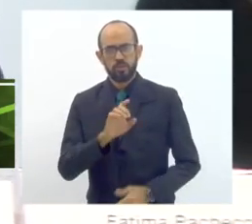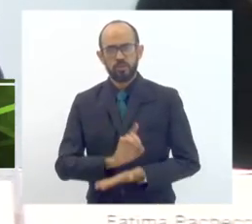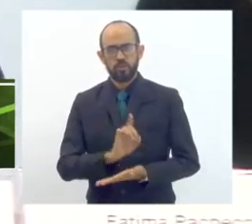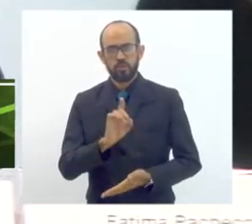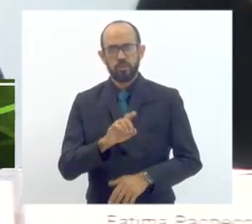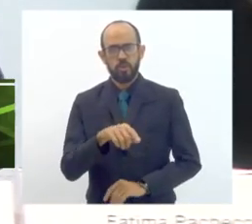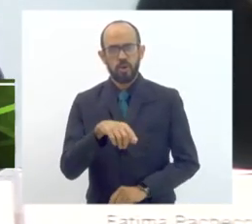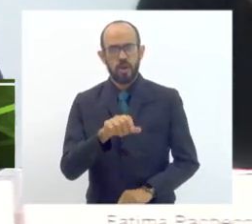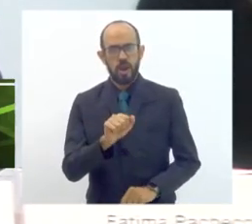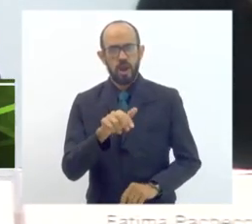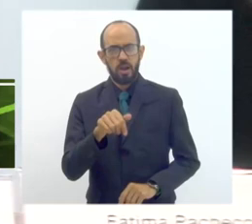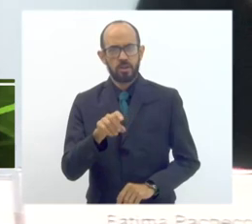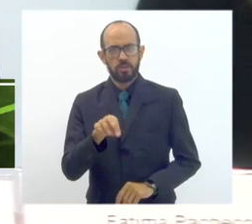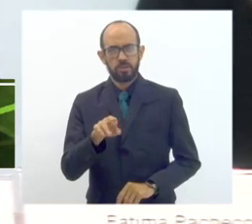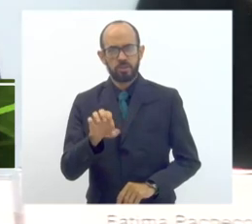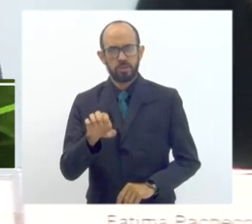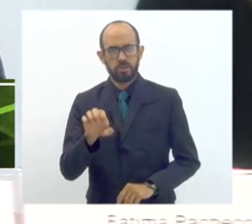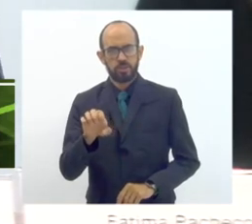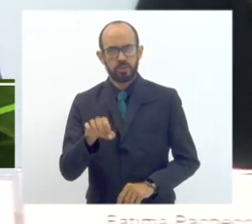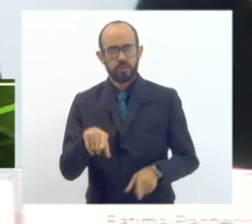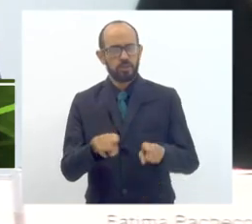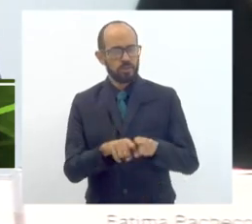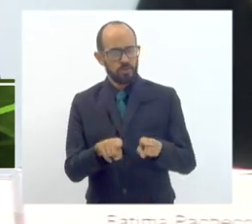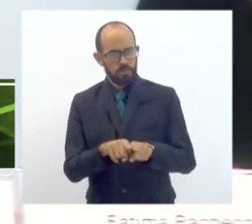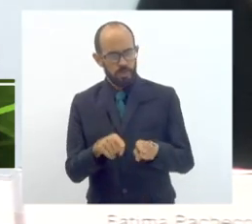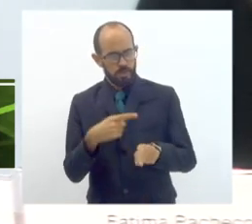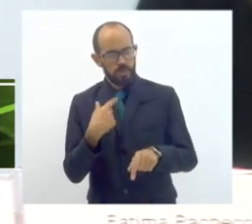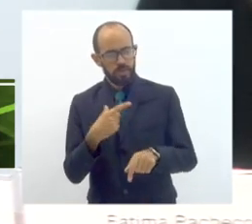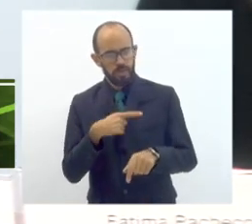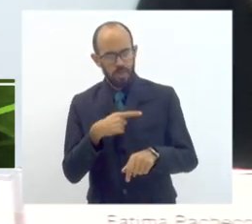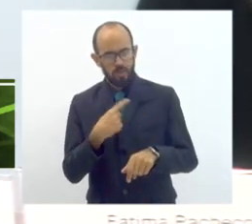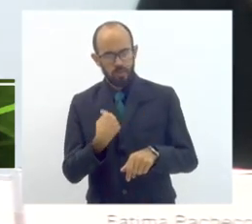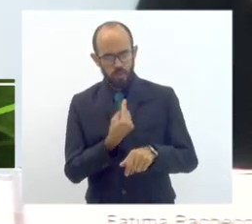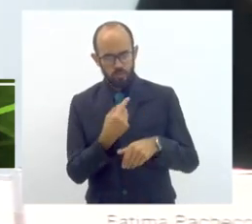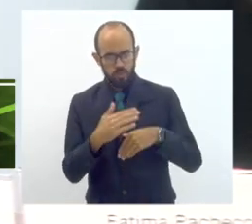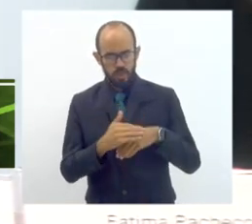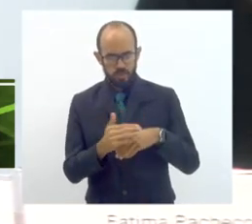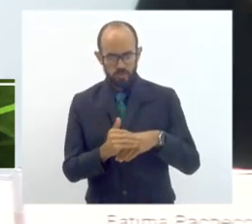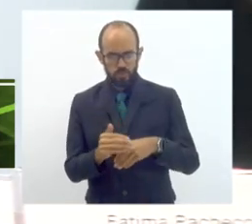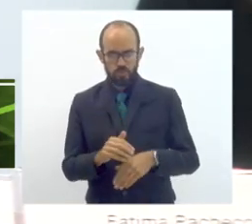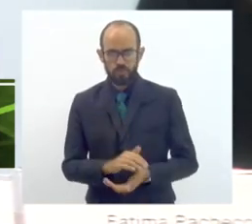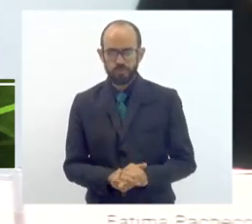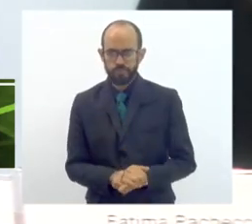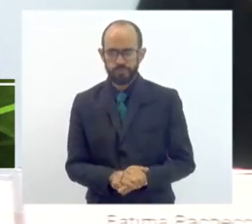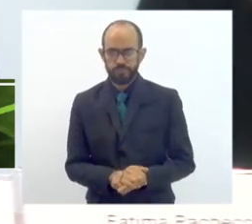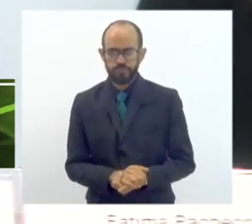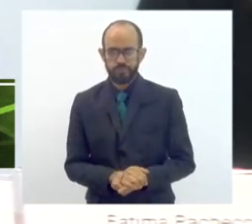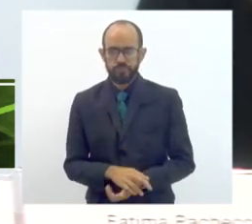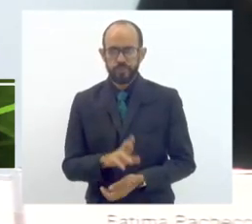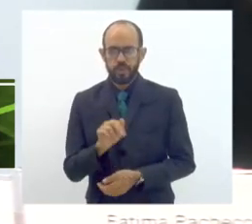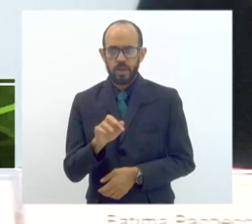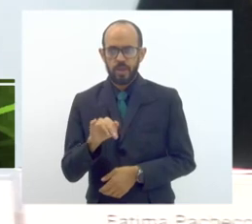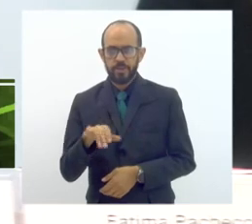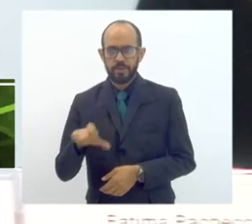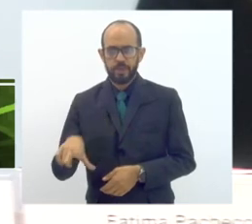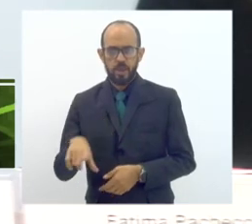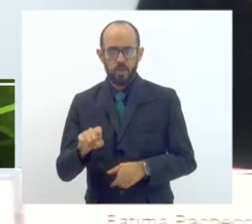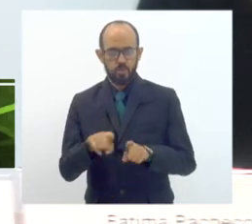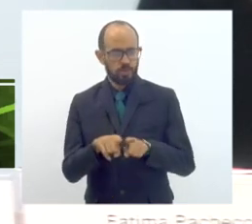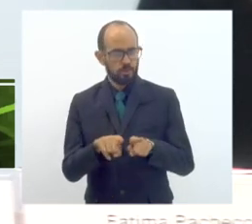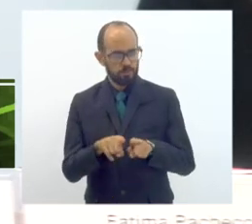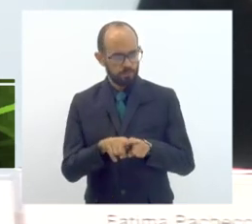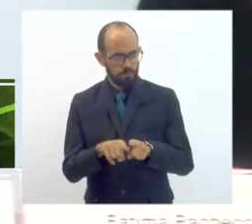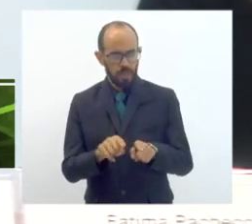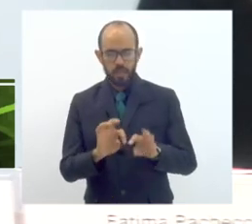Kiep, também, que tem todo o nosso carinho. Ao cumprimentar nossa amiga Raquel, quero cumprimentar todos os profissionais